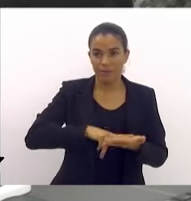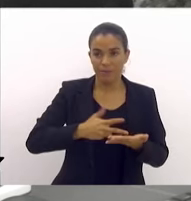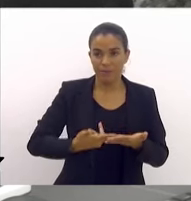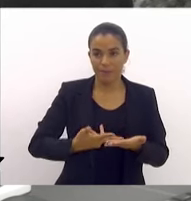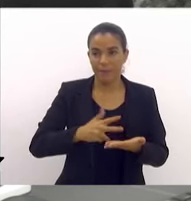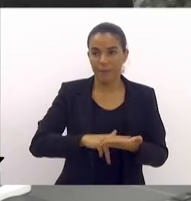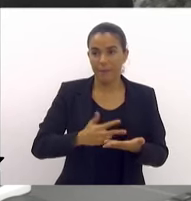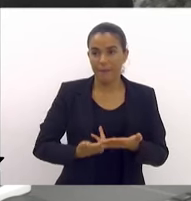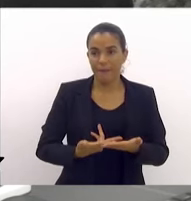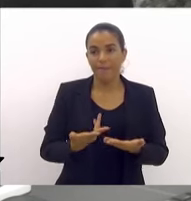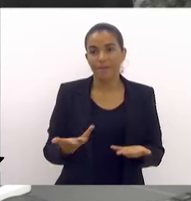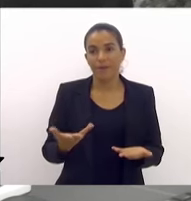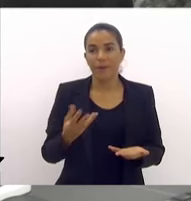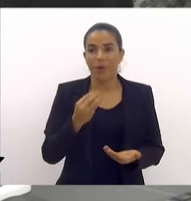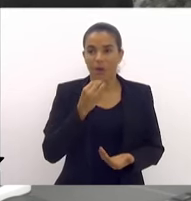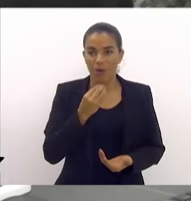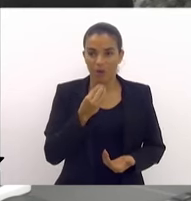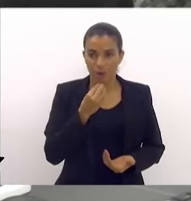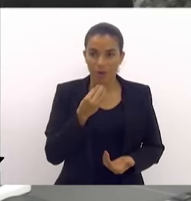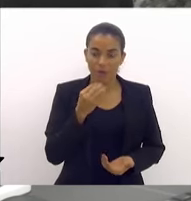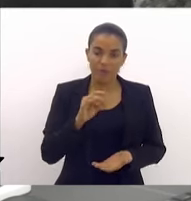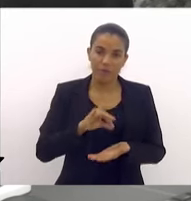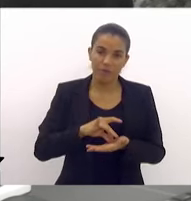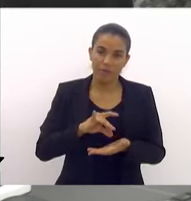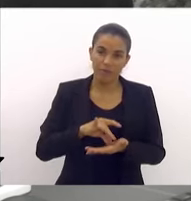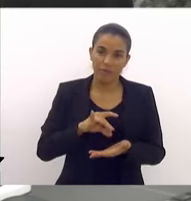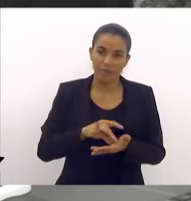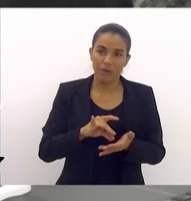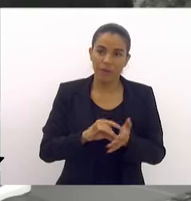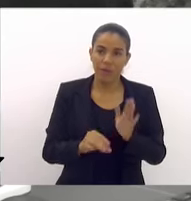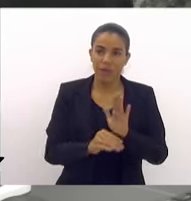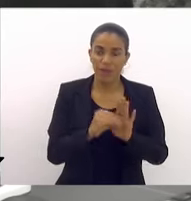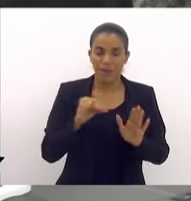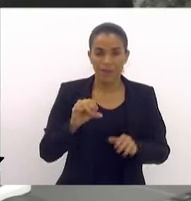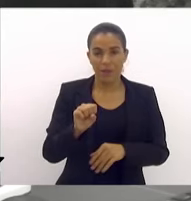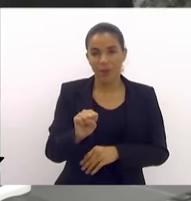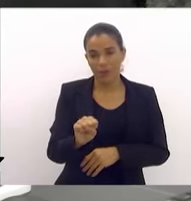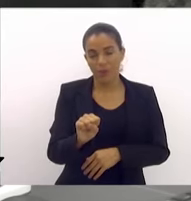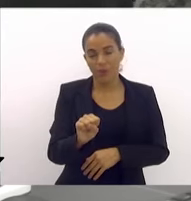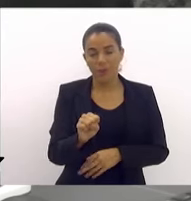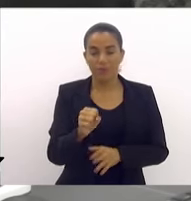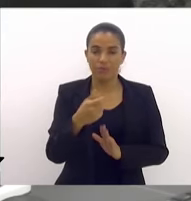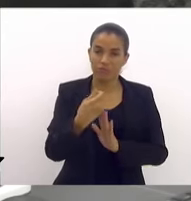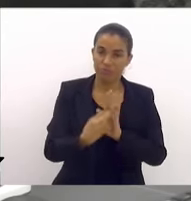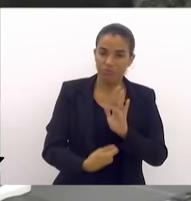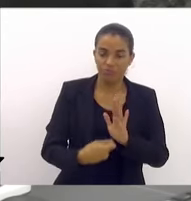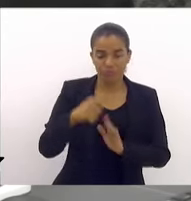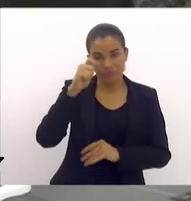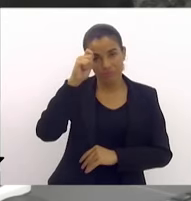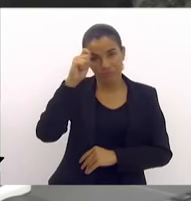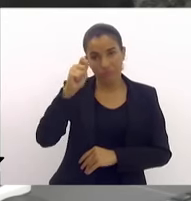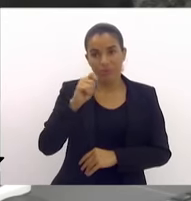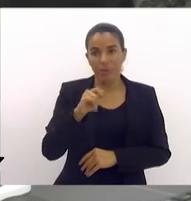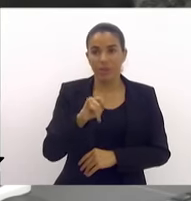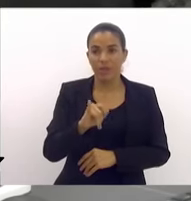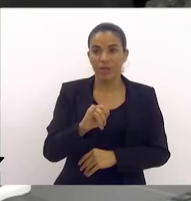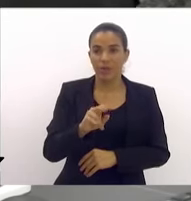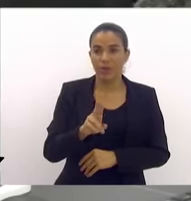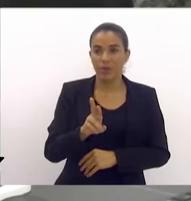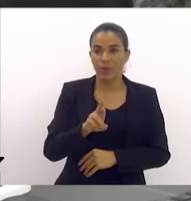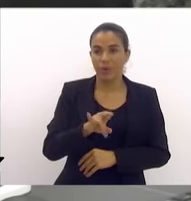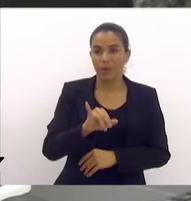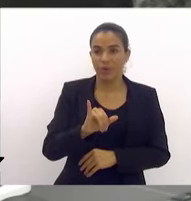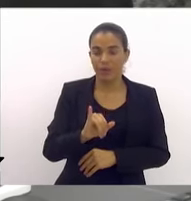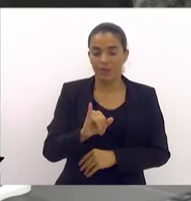taquigráficas, obviamente a referência, de fato, é a emenda aditiva 8 de autoria deputado Yuri, Flávio Serafini e